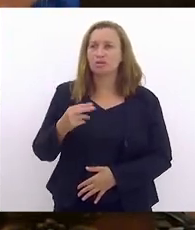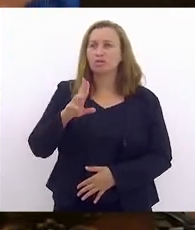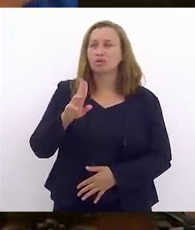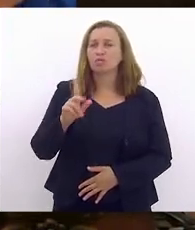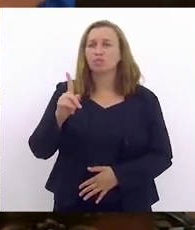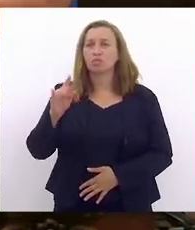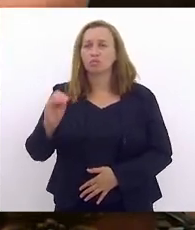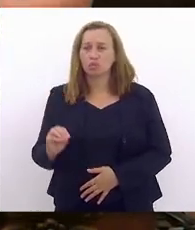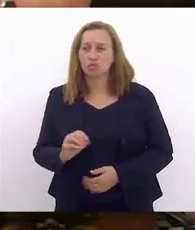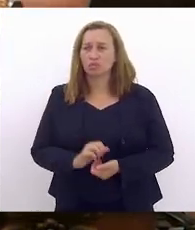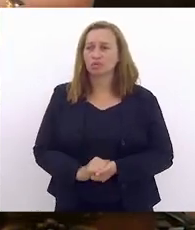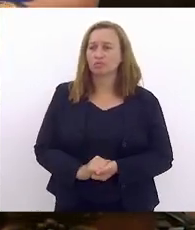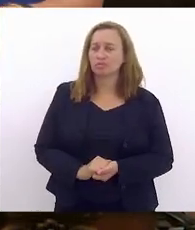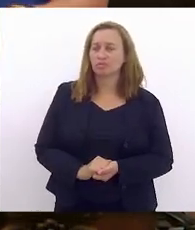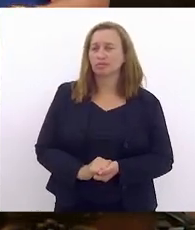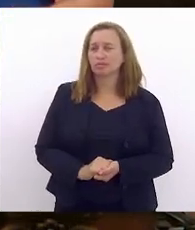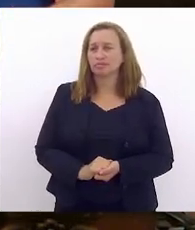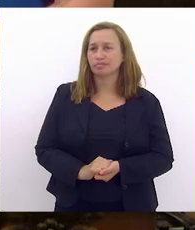presidente da Acadêmica de Niterói.